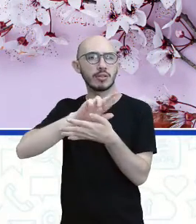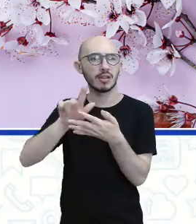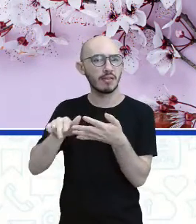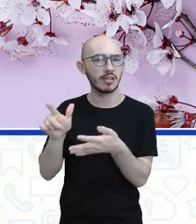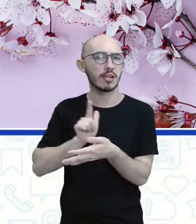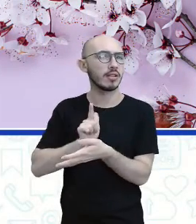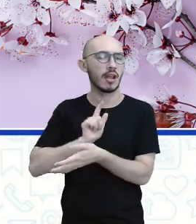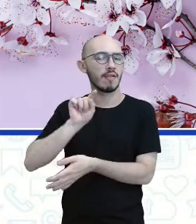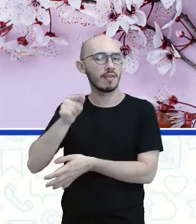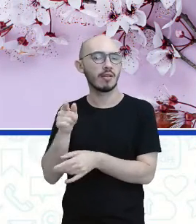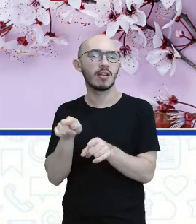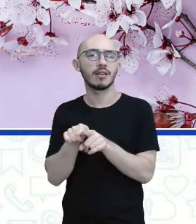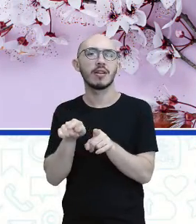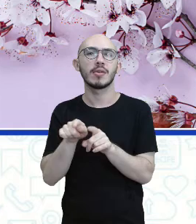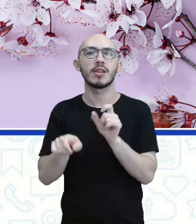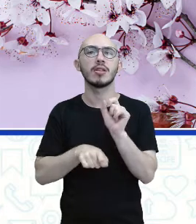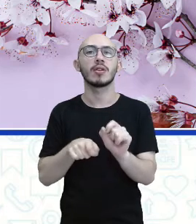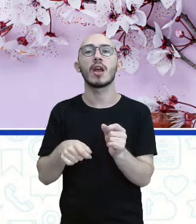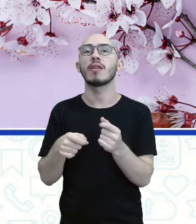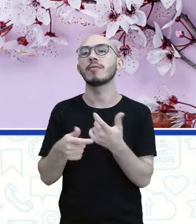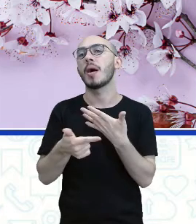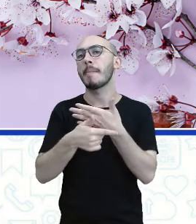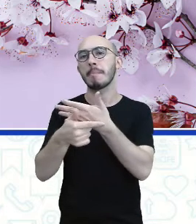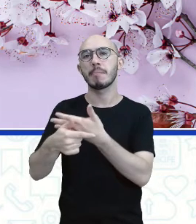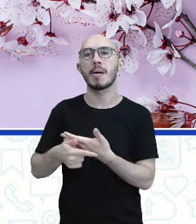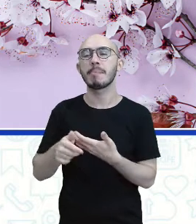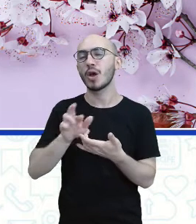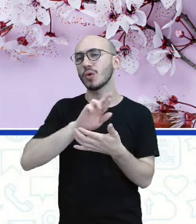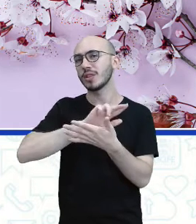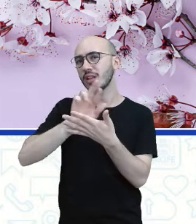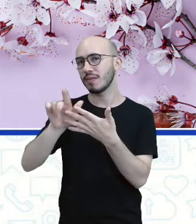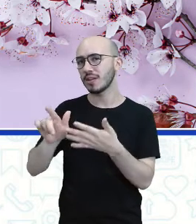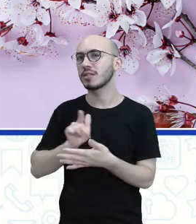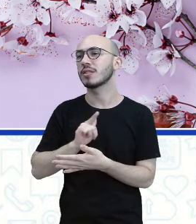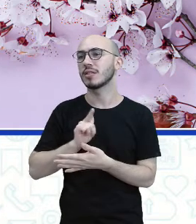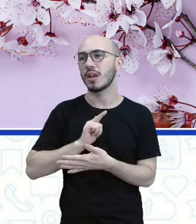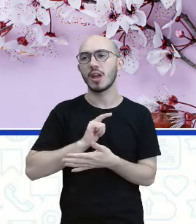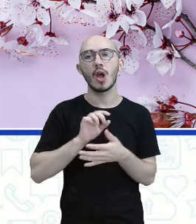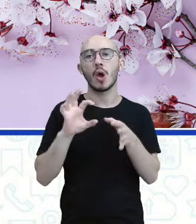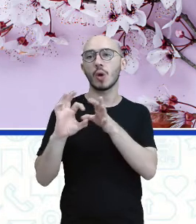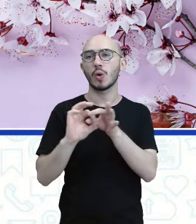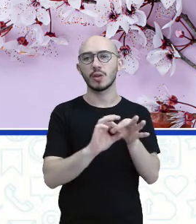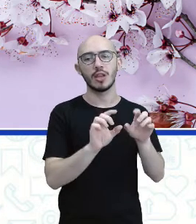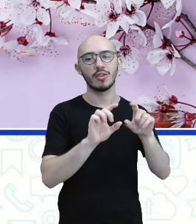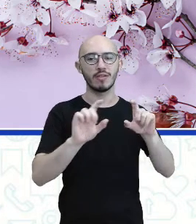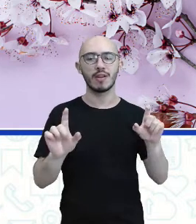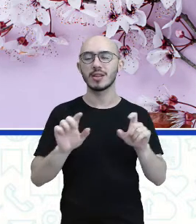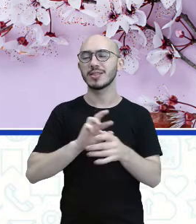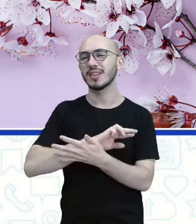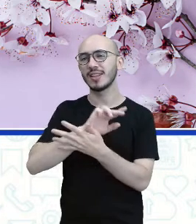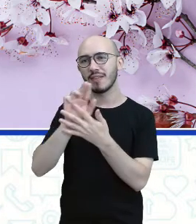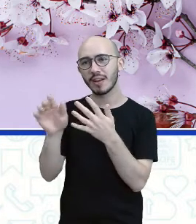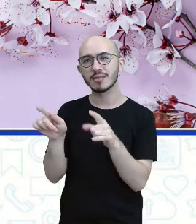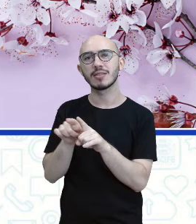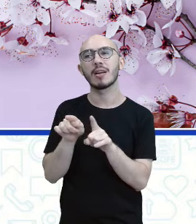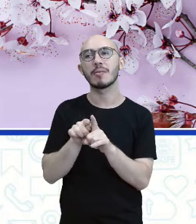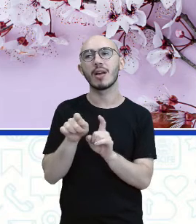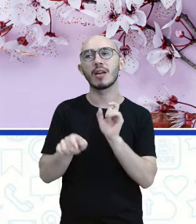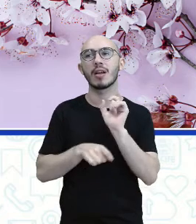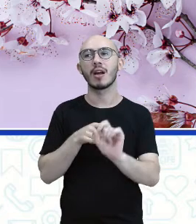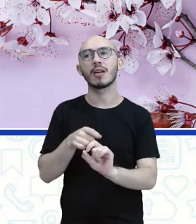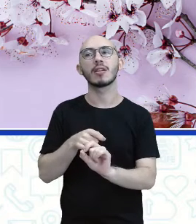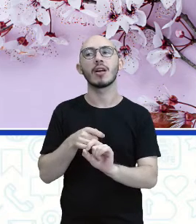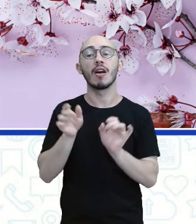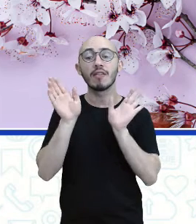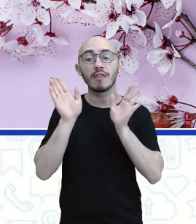o maior número de funções. Por isso aparece em várias situações. E por isso também que eu deixei uma aula inteirinha